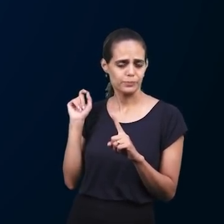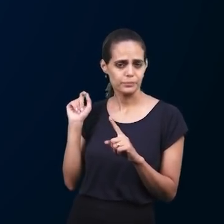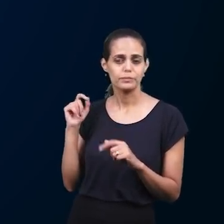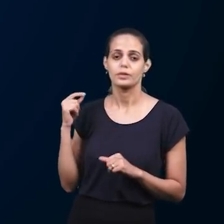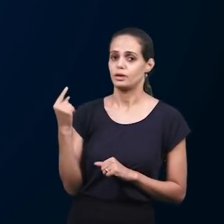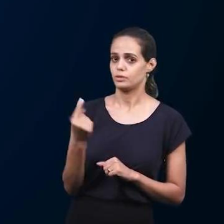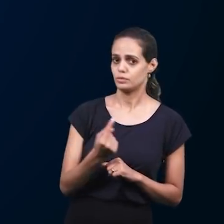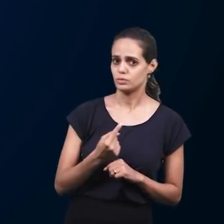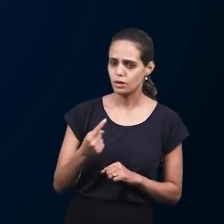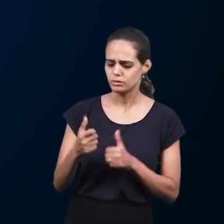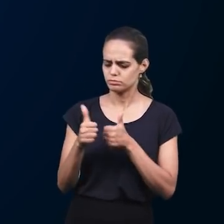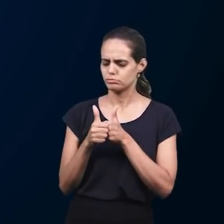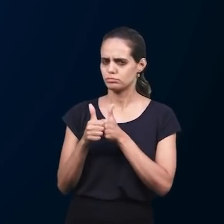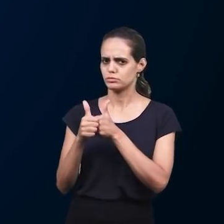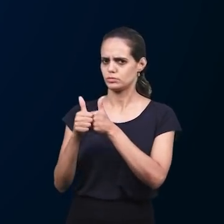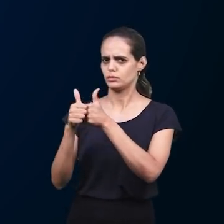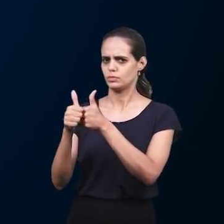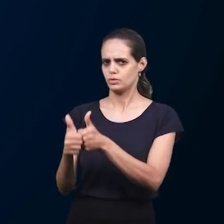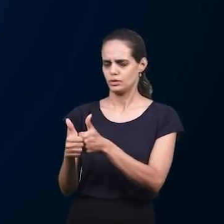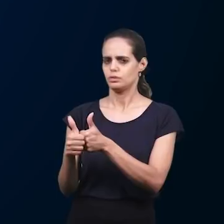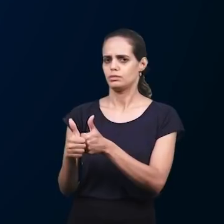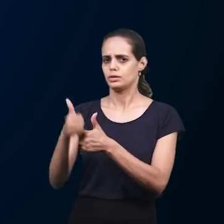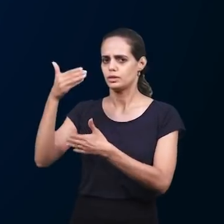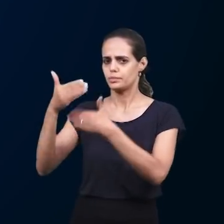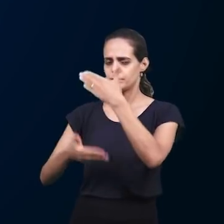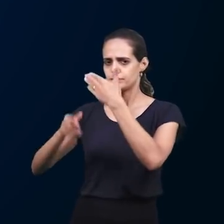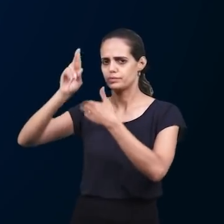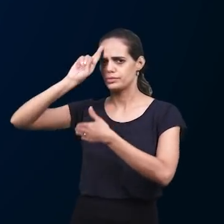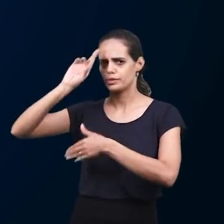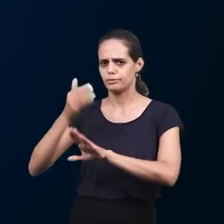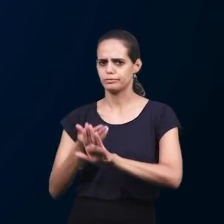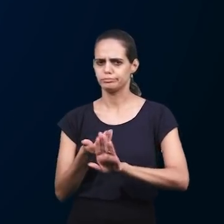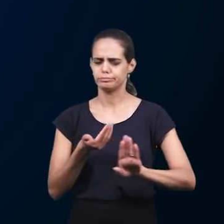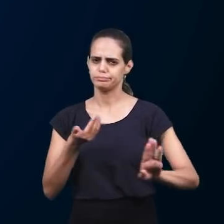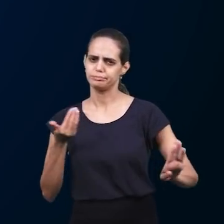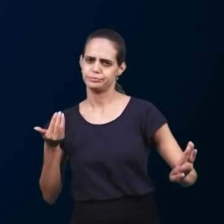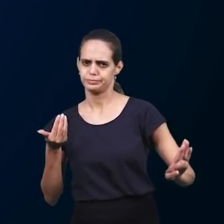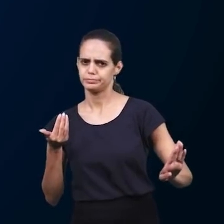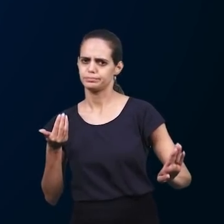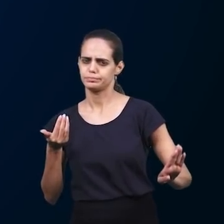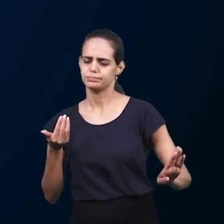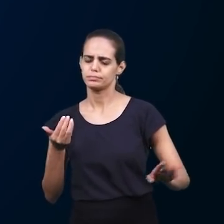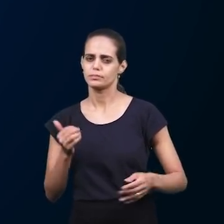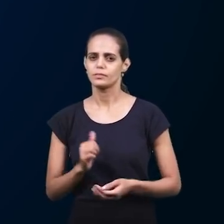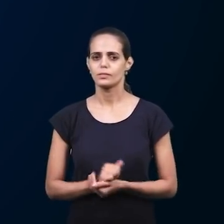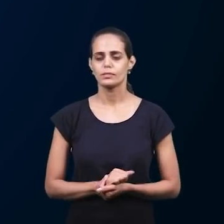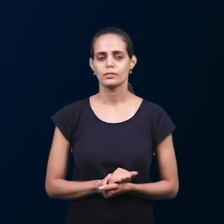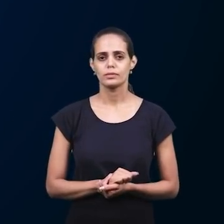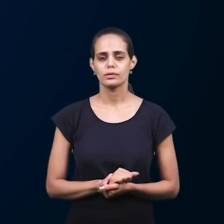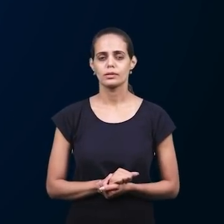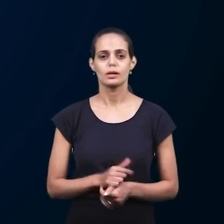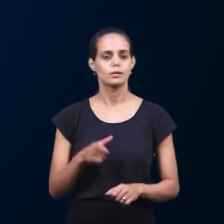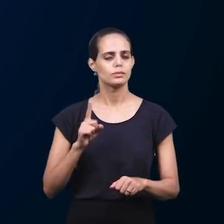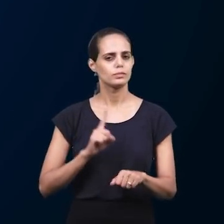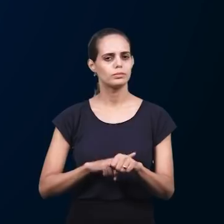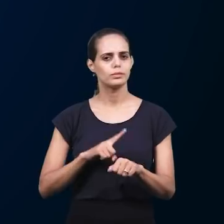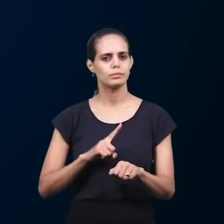seguisse na caminhada com o Senhor em santificação, separado. Quando nós deixamos de